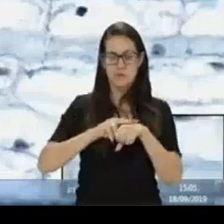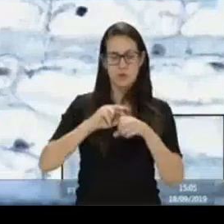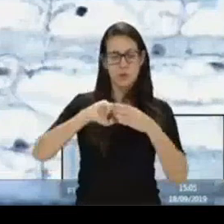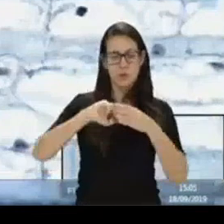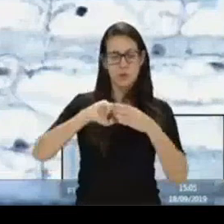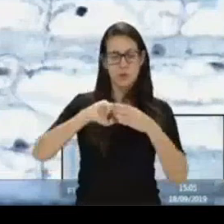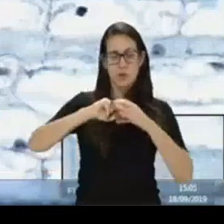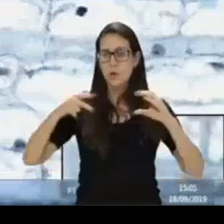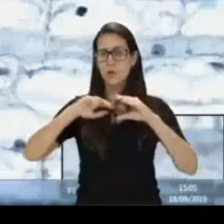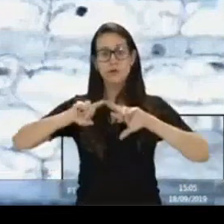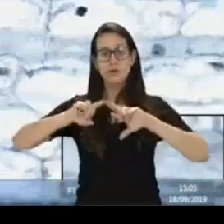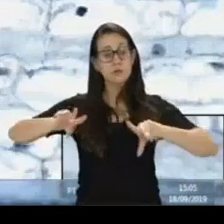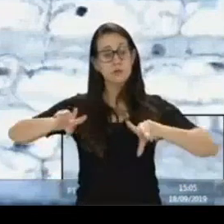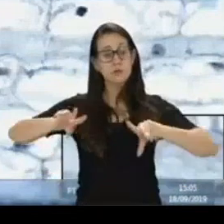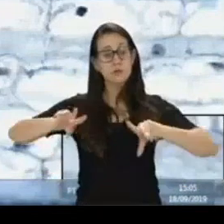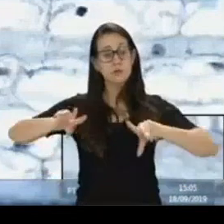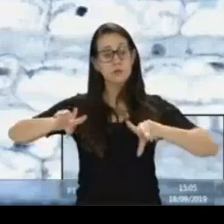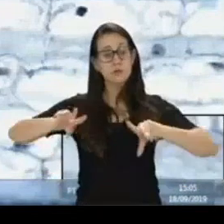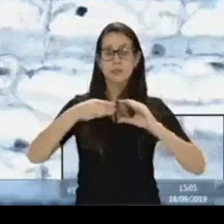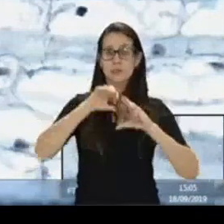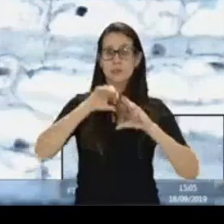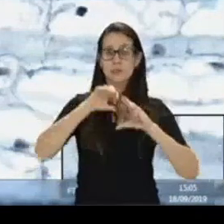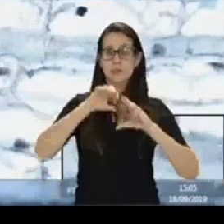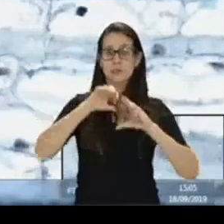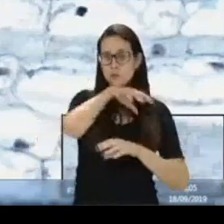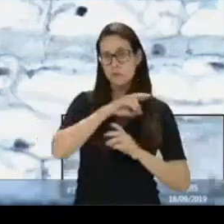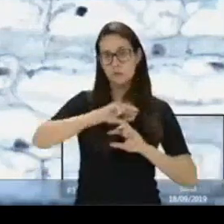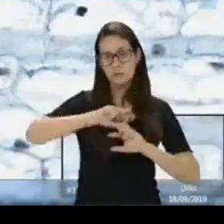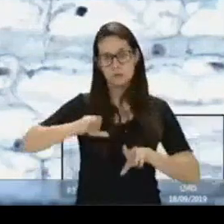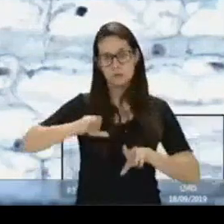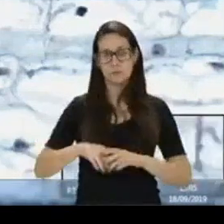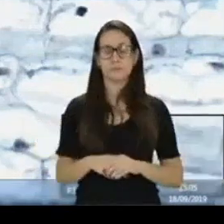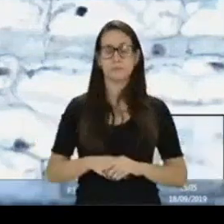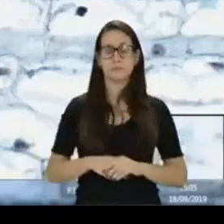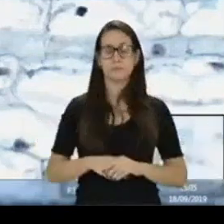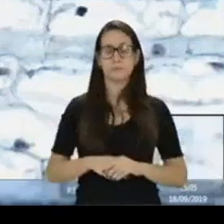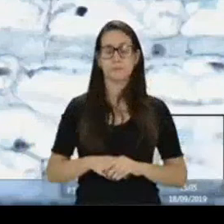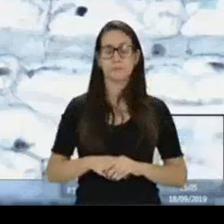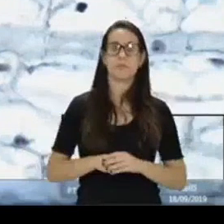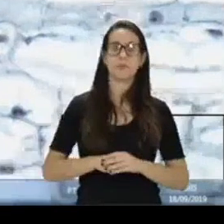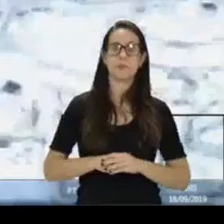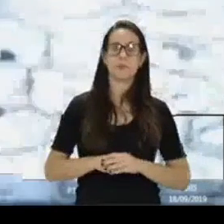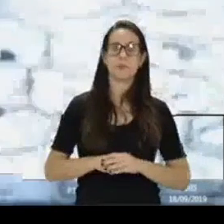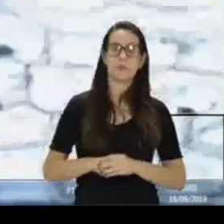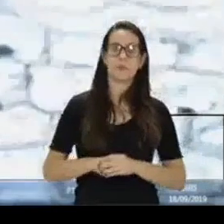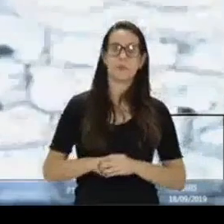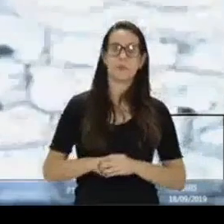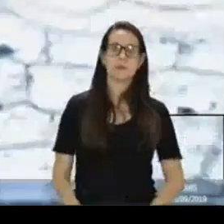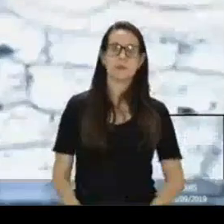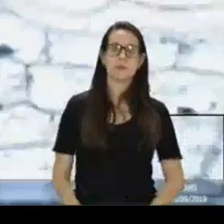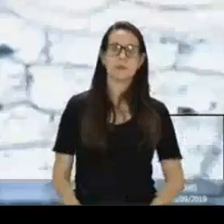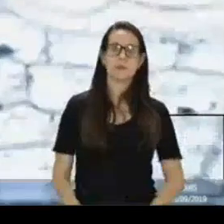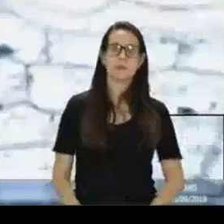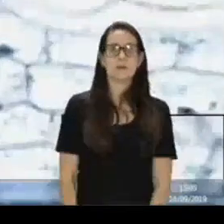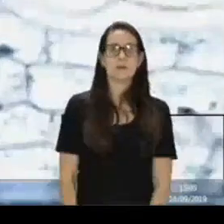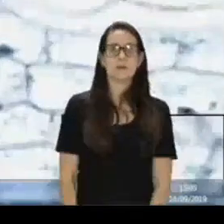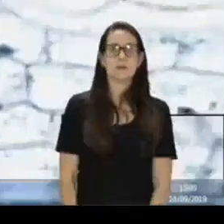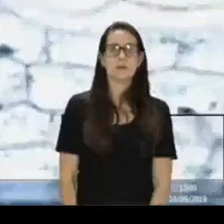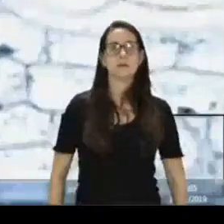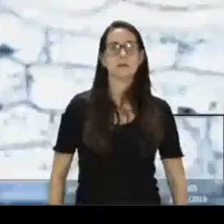diferentes das células animais, dos demais organismos. Então, conforme nós